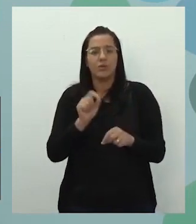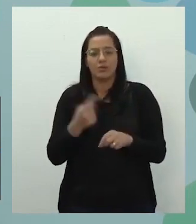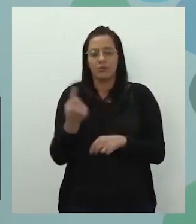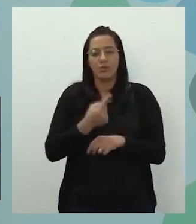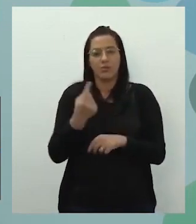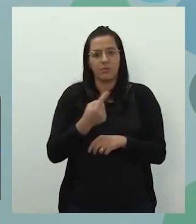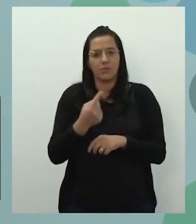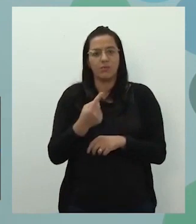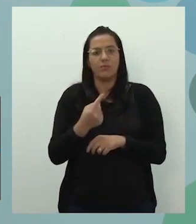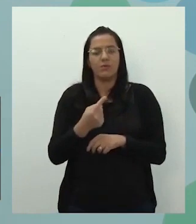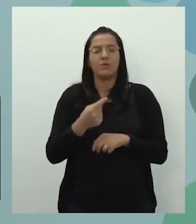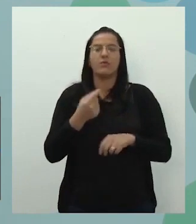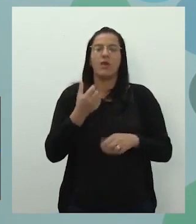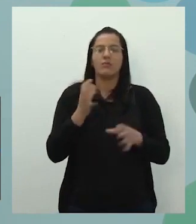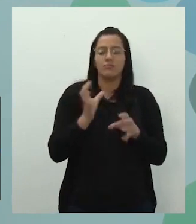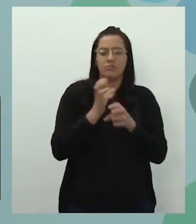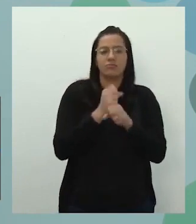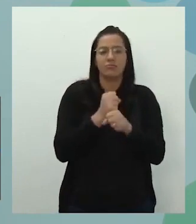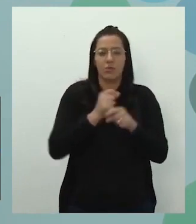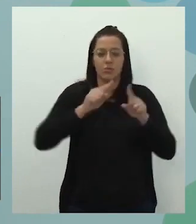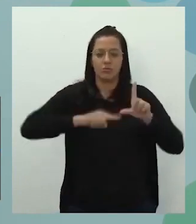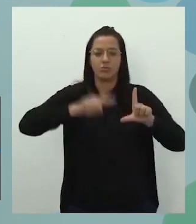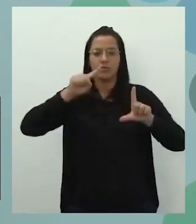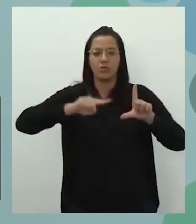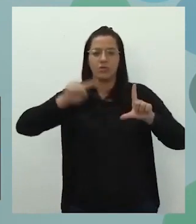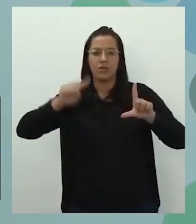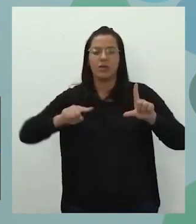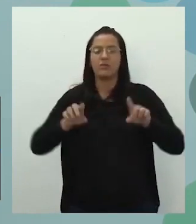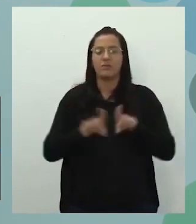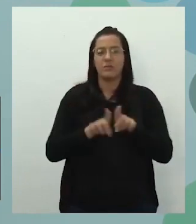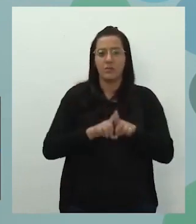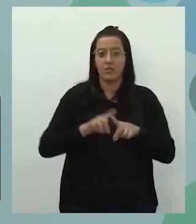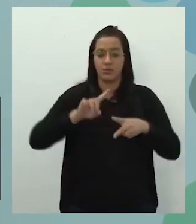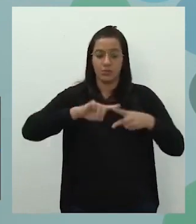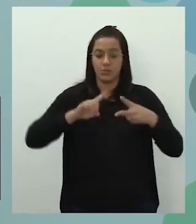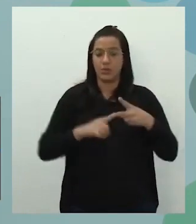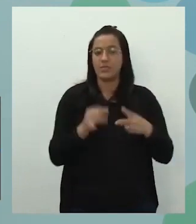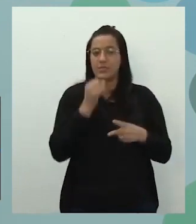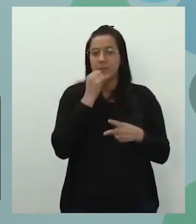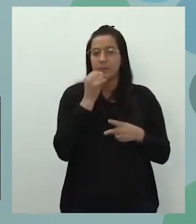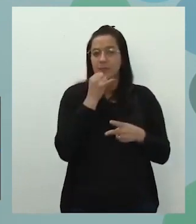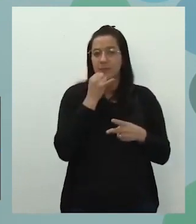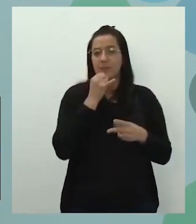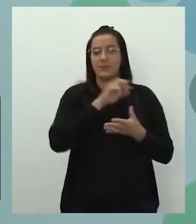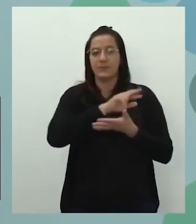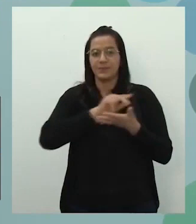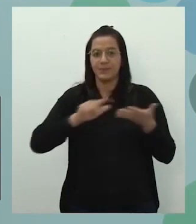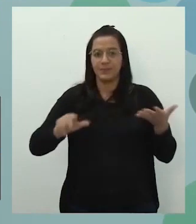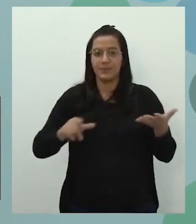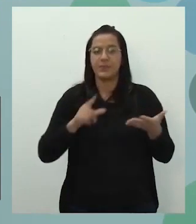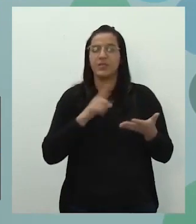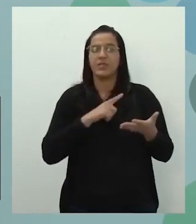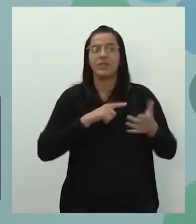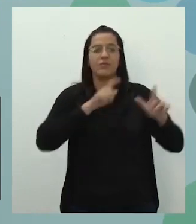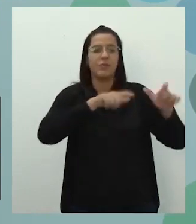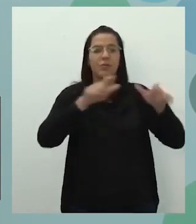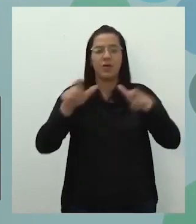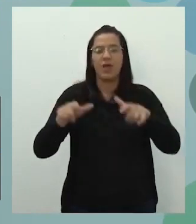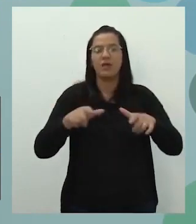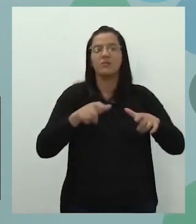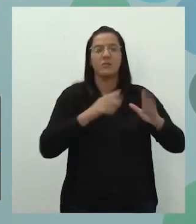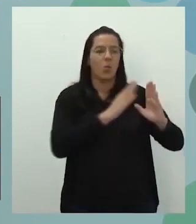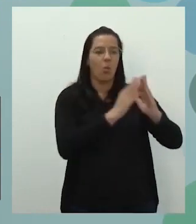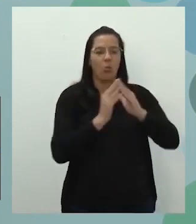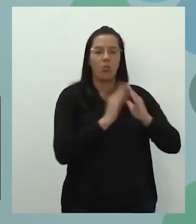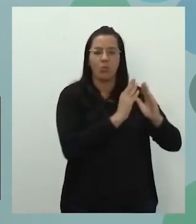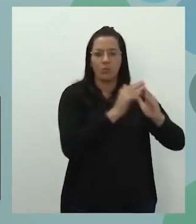construiu gráficos e a gente deu 2 exemplos. Um exemplo que foi o preço de passagem da cidade, né, de passagens urbanas, e o outro